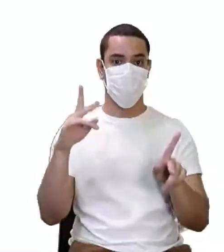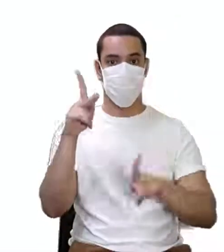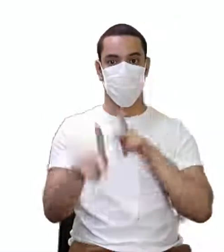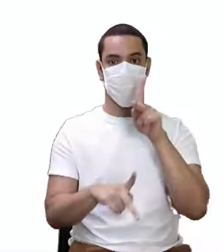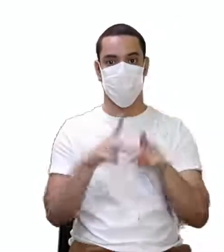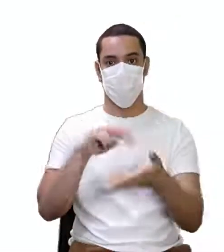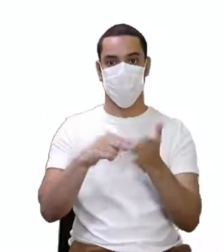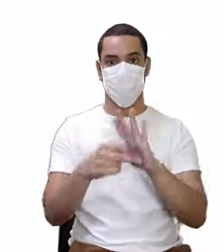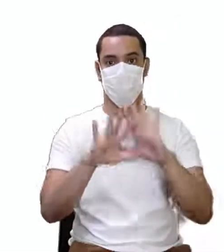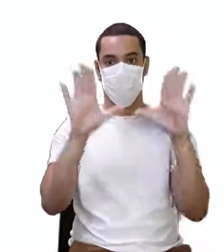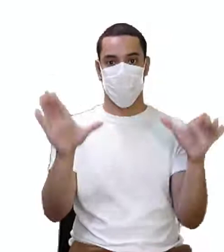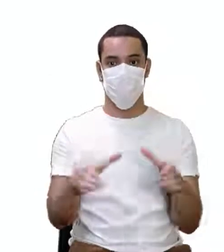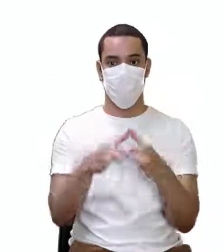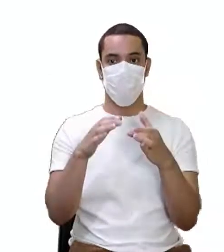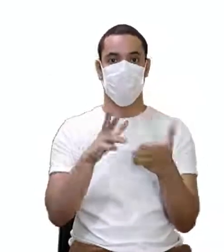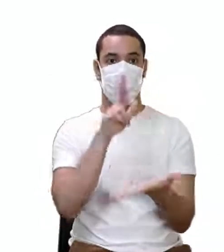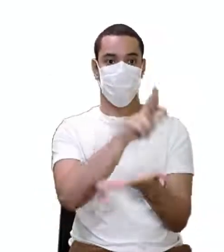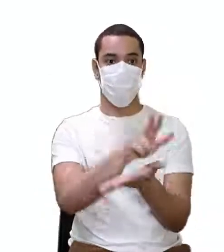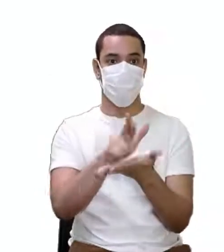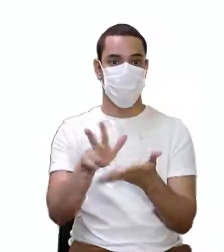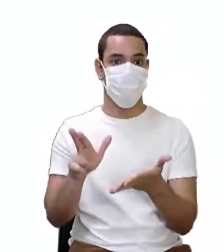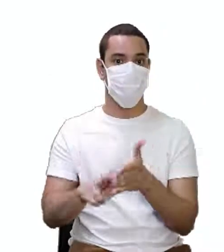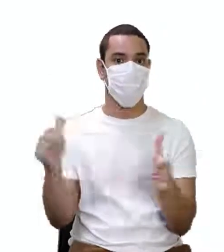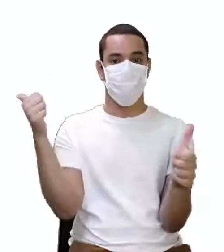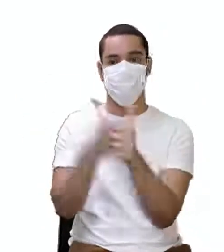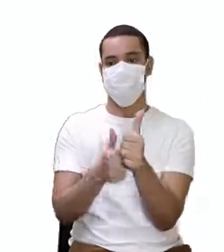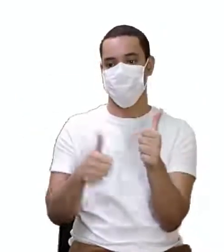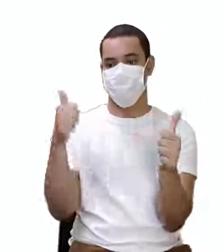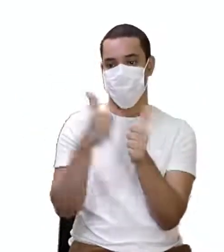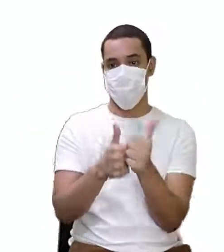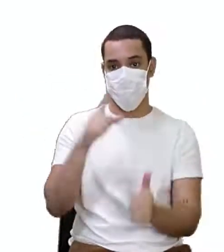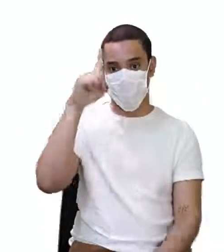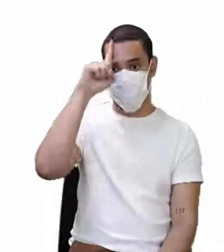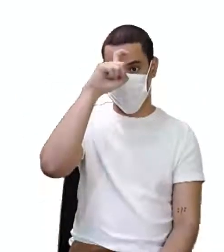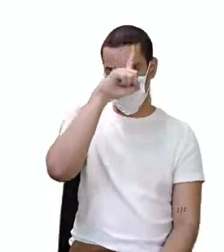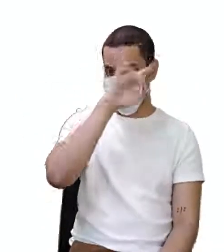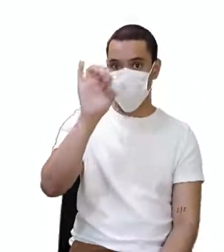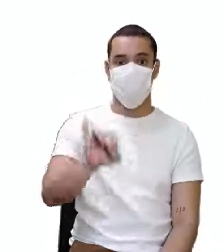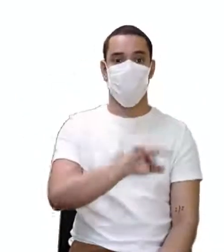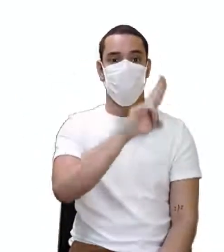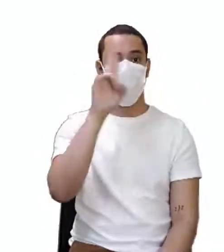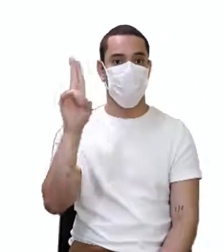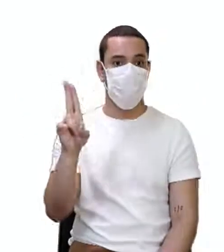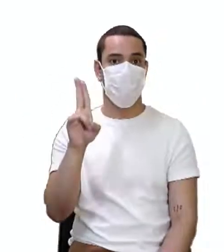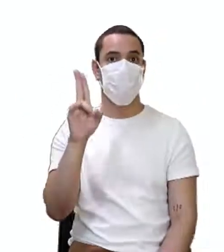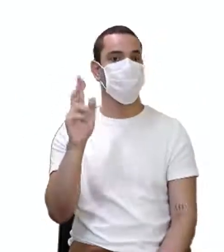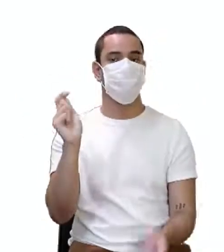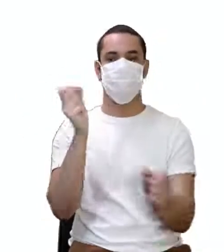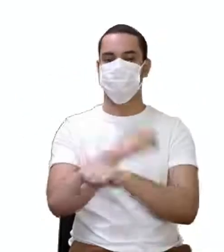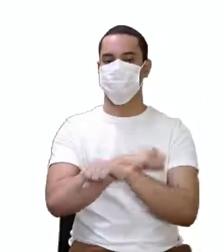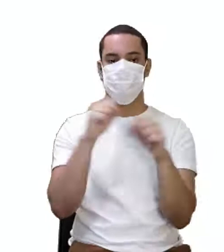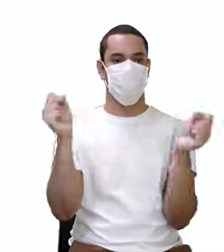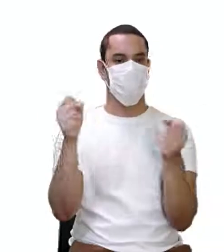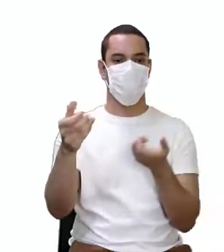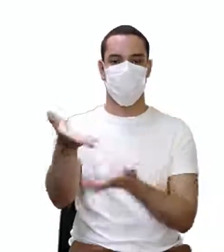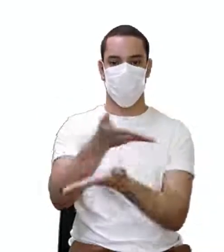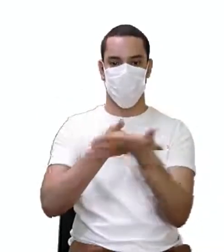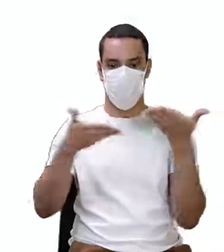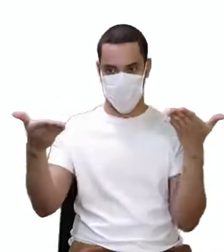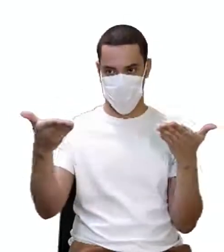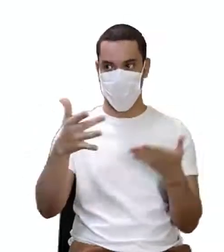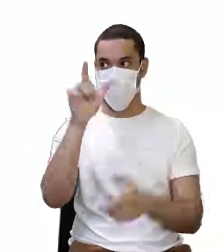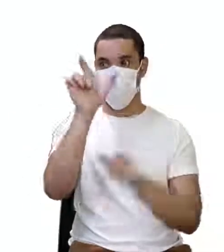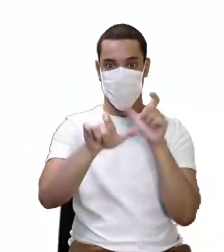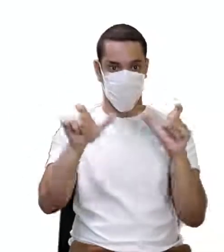é um conjunto de mecanismos que impedem ou vão dificultar a troca de genes entre